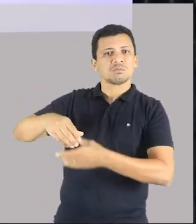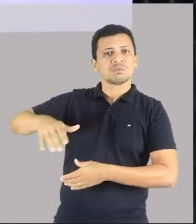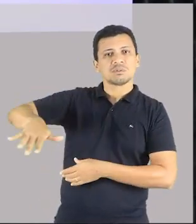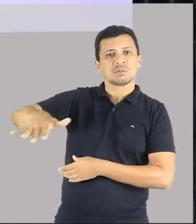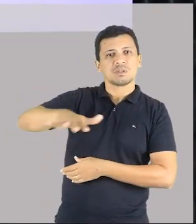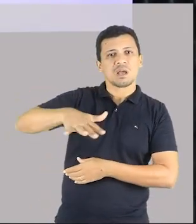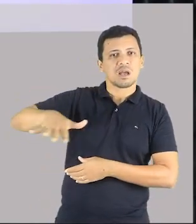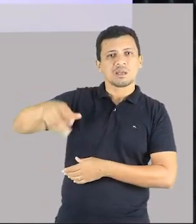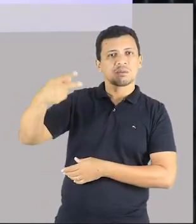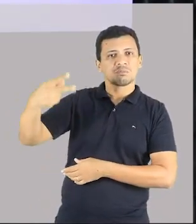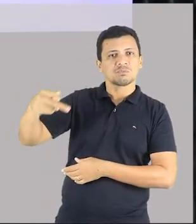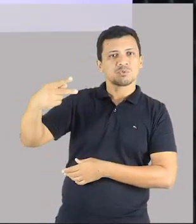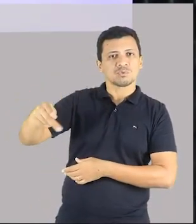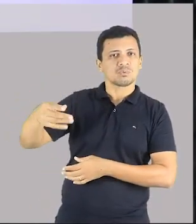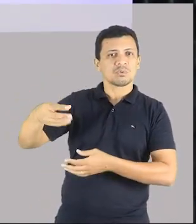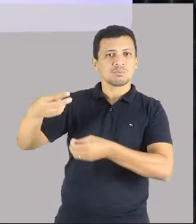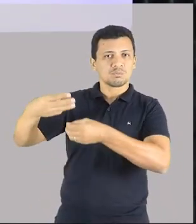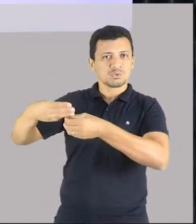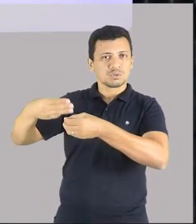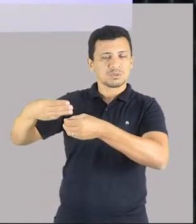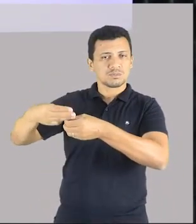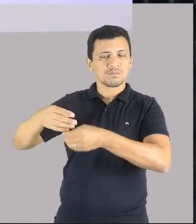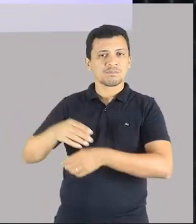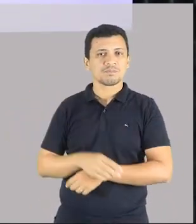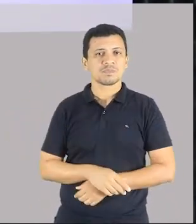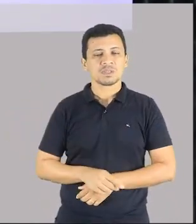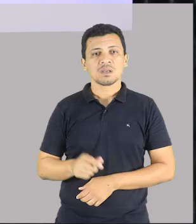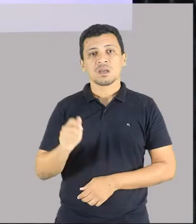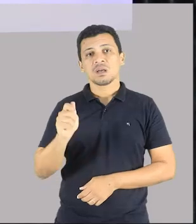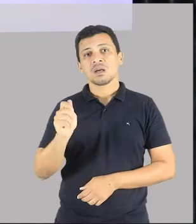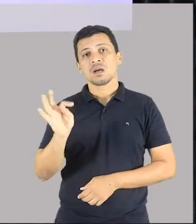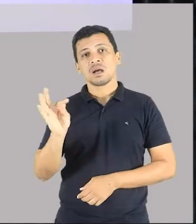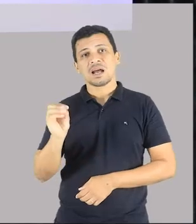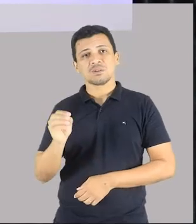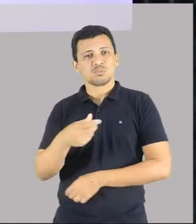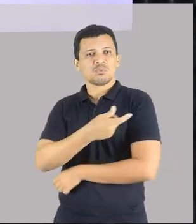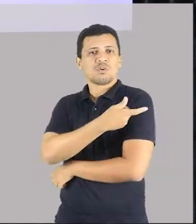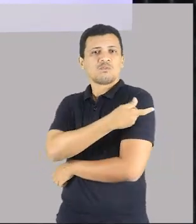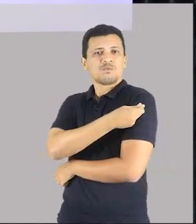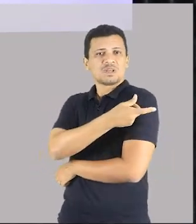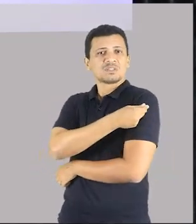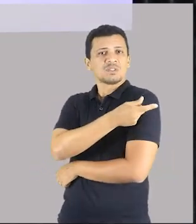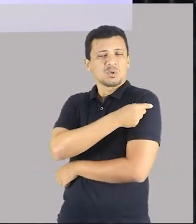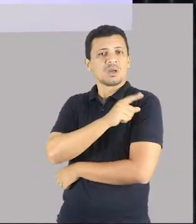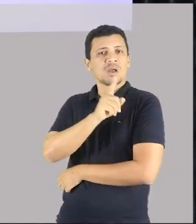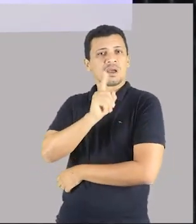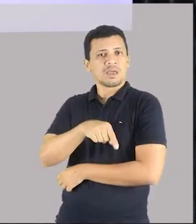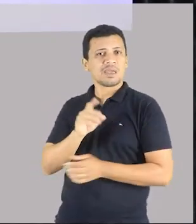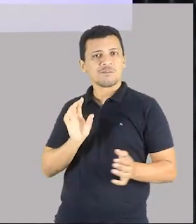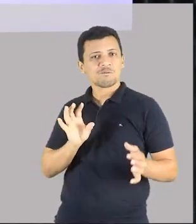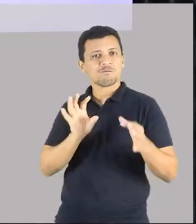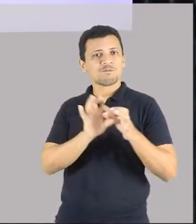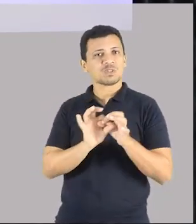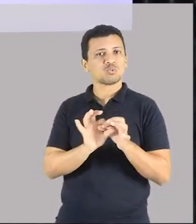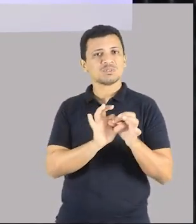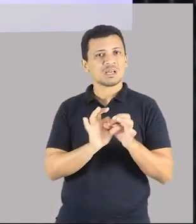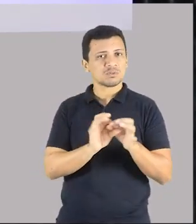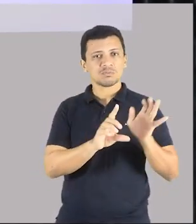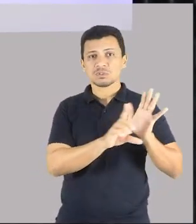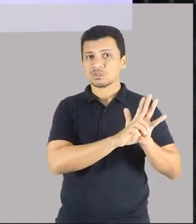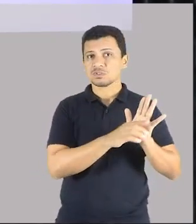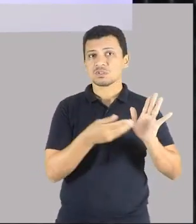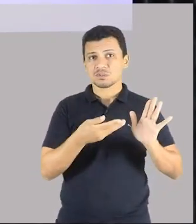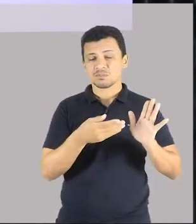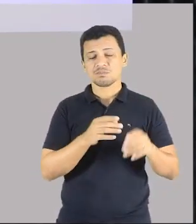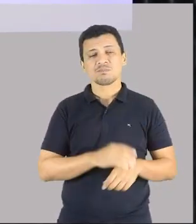do seu território. O ato, então, de vacinar as pessoas é um ato vinculado. Ele é vinculado pela